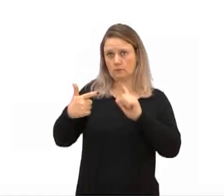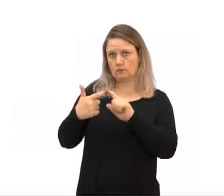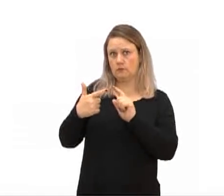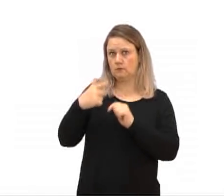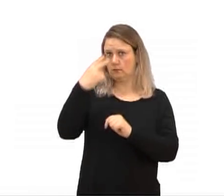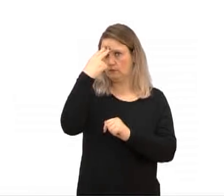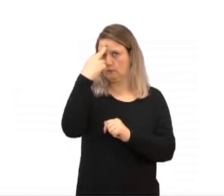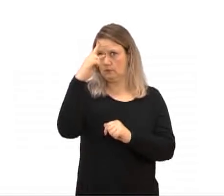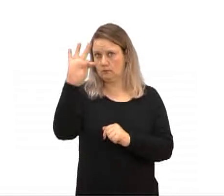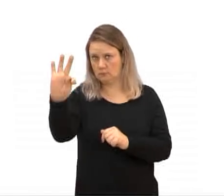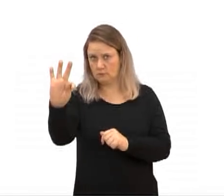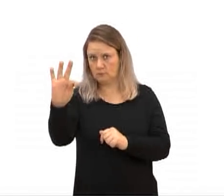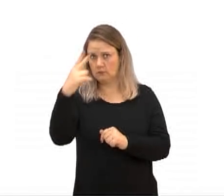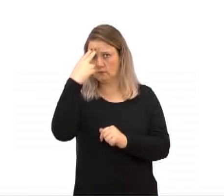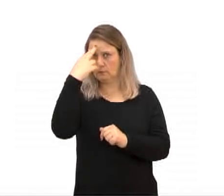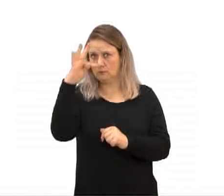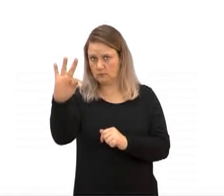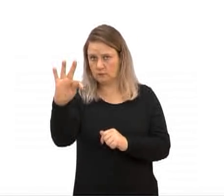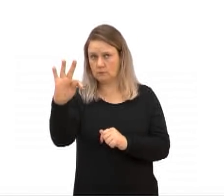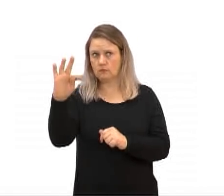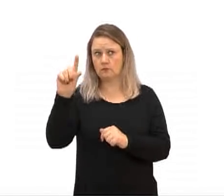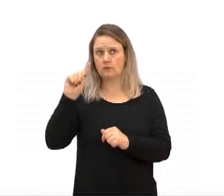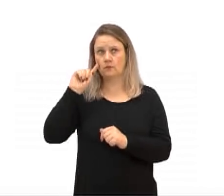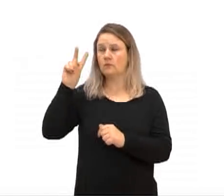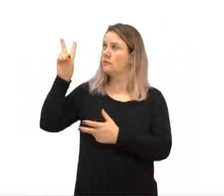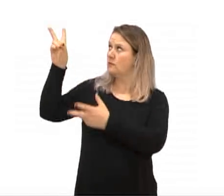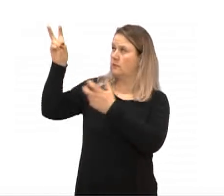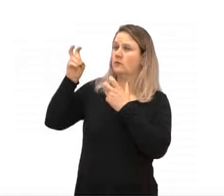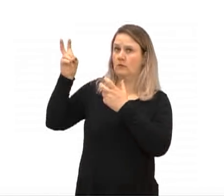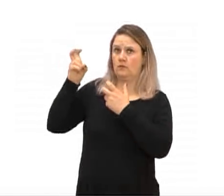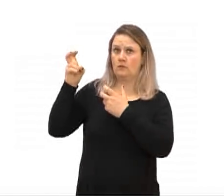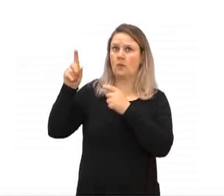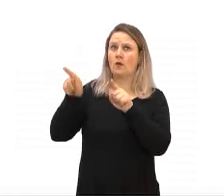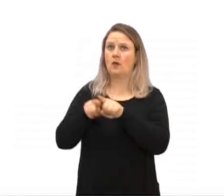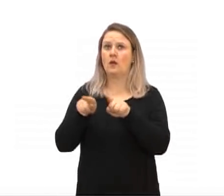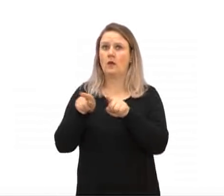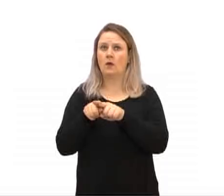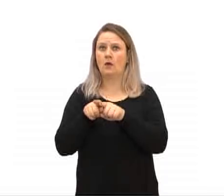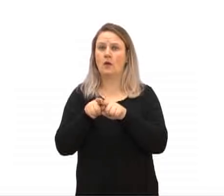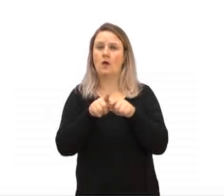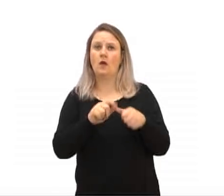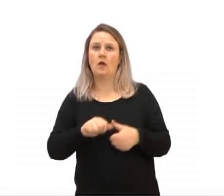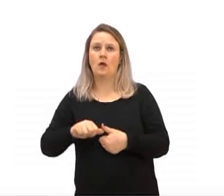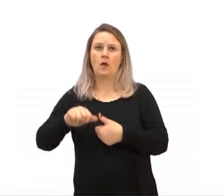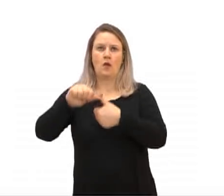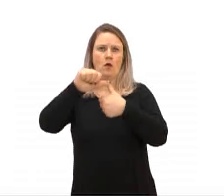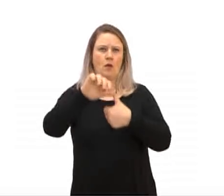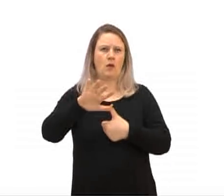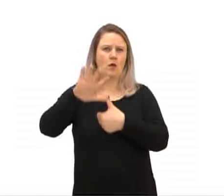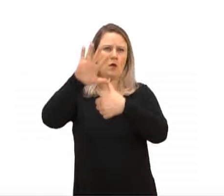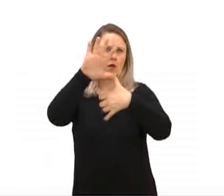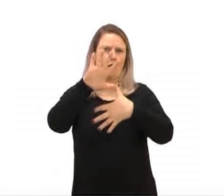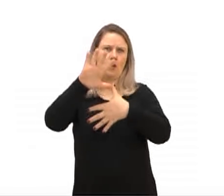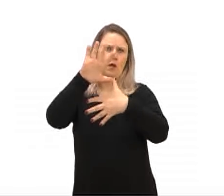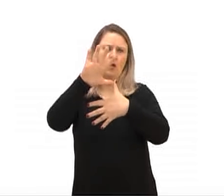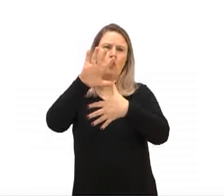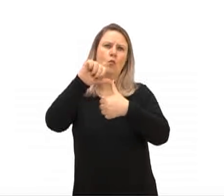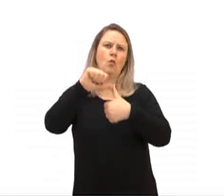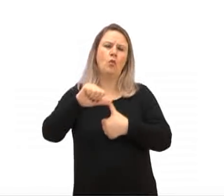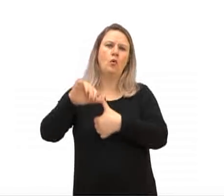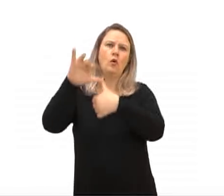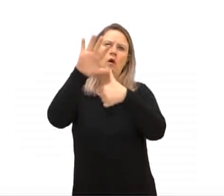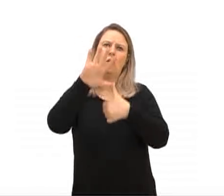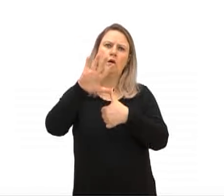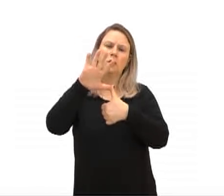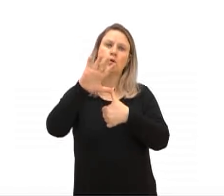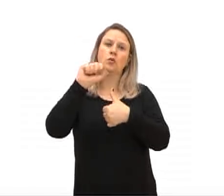país chamado Haiti. O Haiti se localiza aqui na América Central, mais precisamente aqui no Caribe. O Haiti também é uma